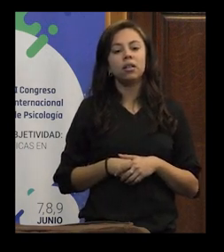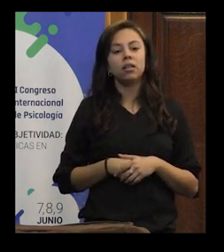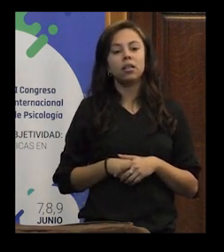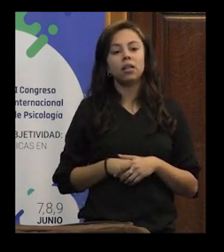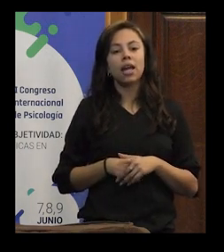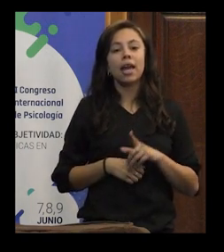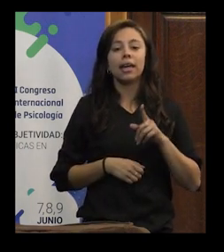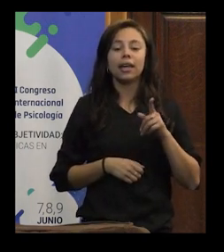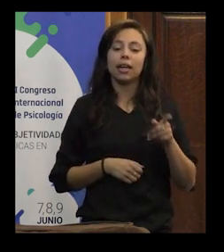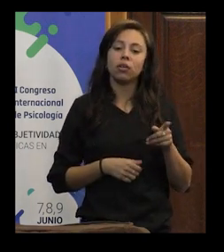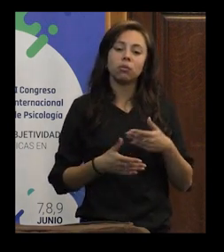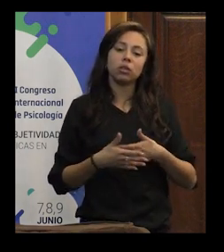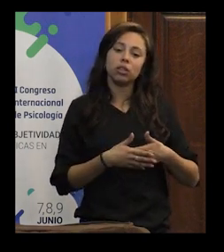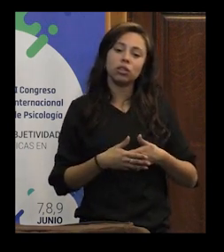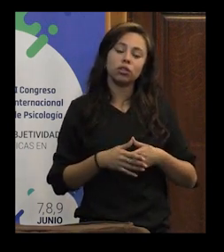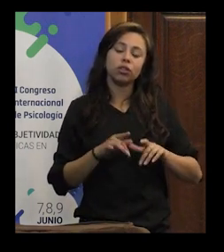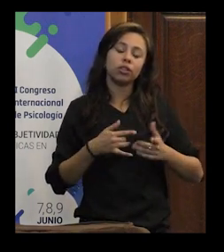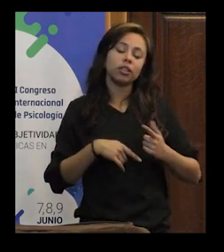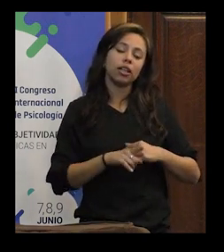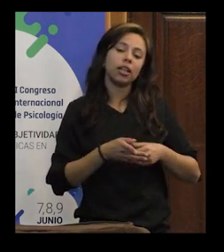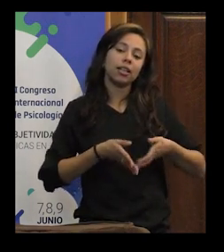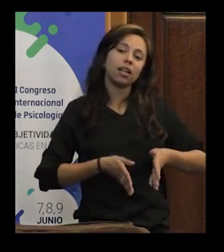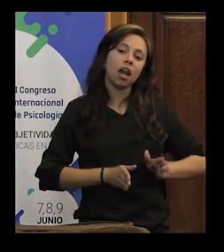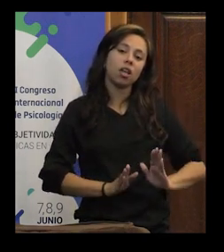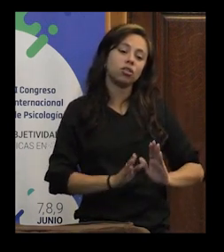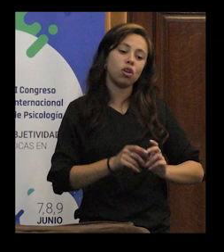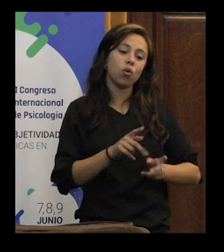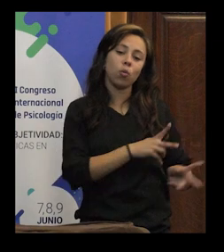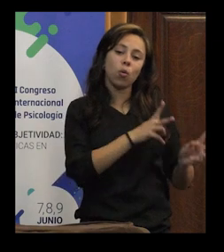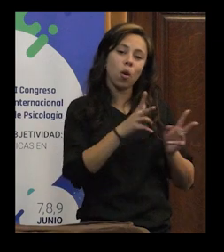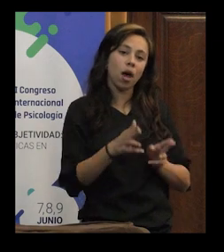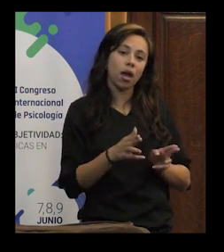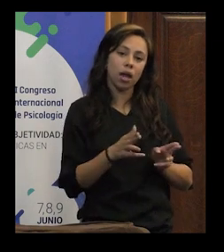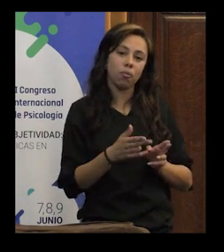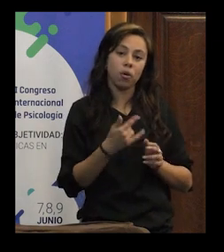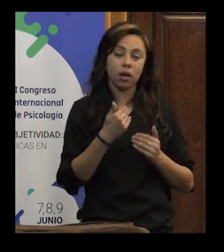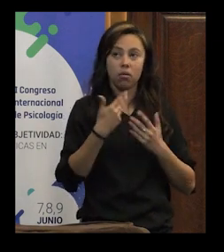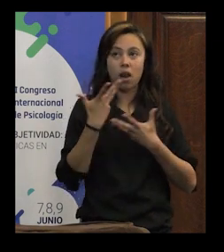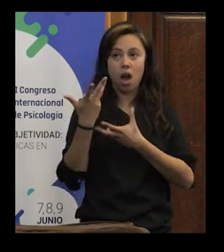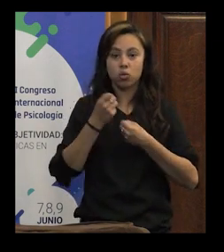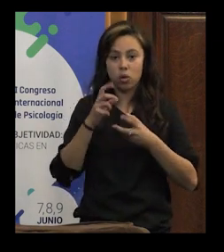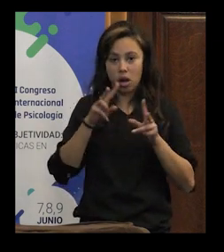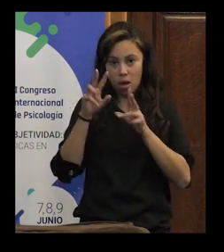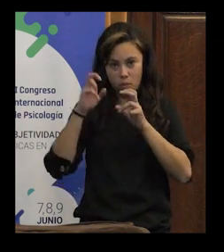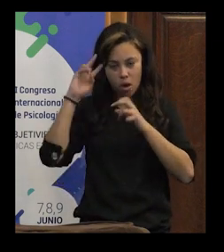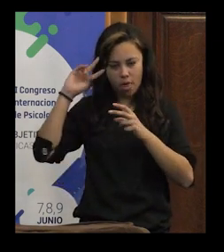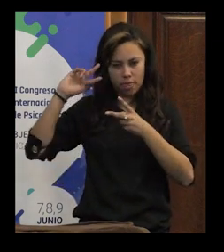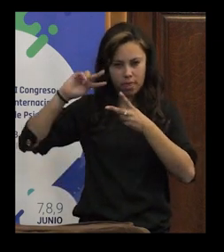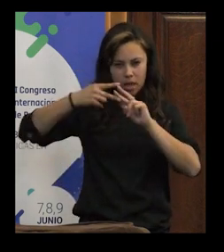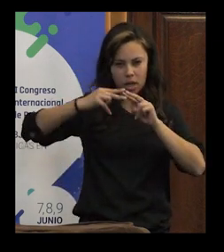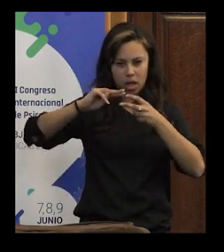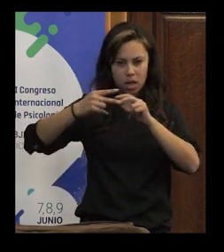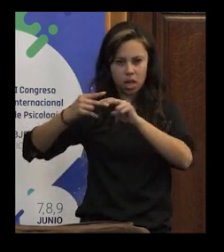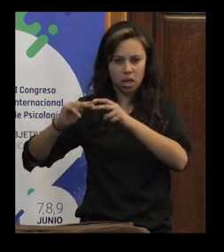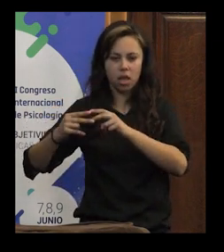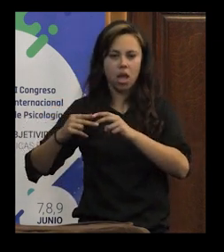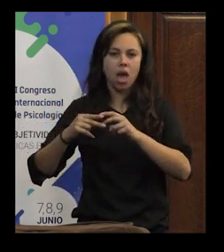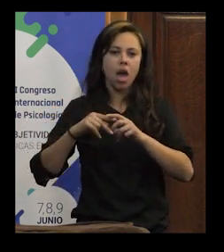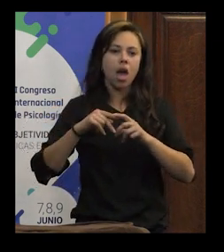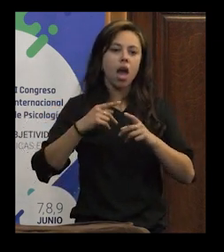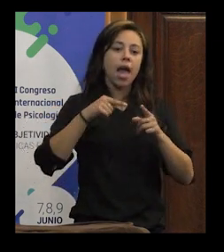uma época en la que, con la ayuda de la genética, era posible